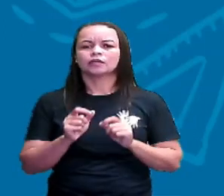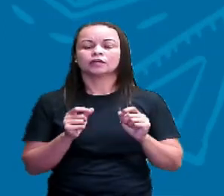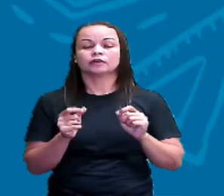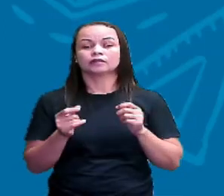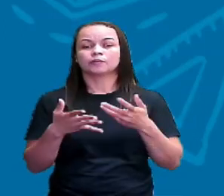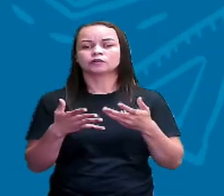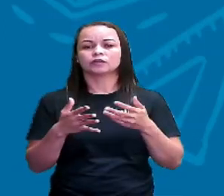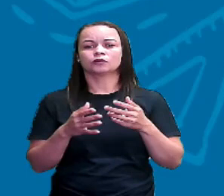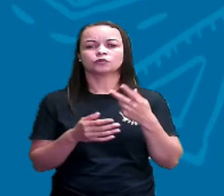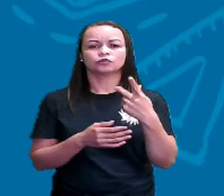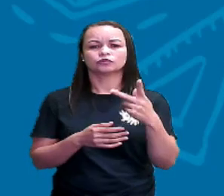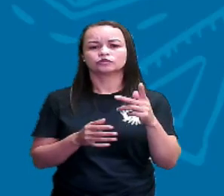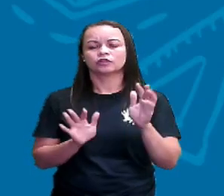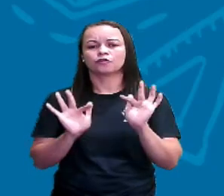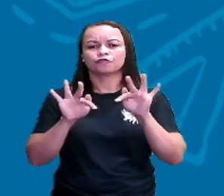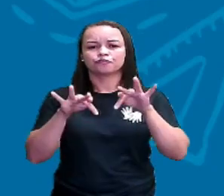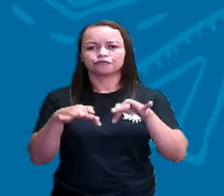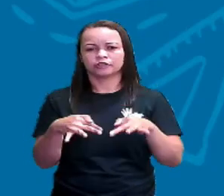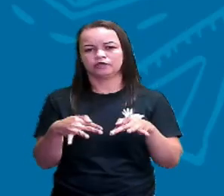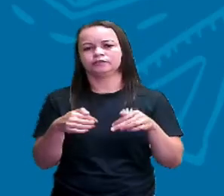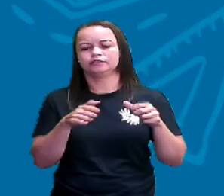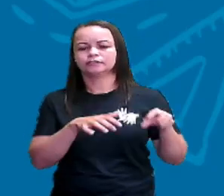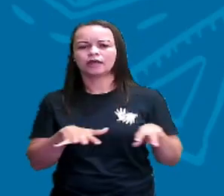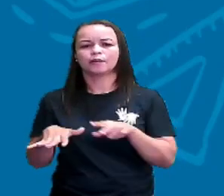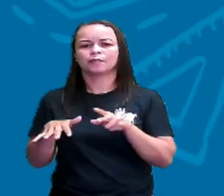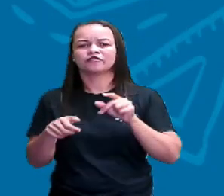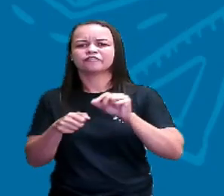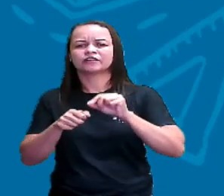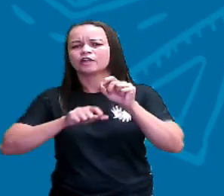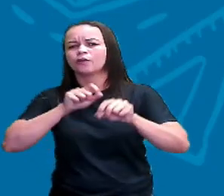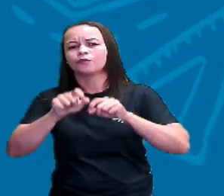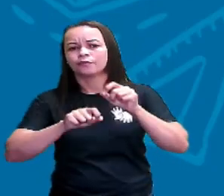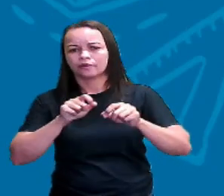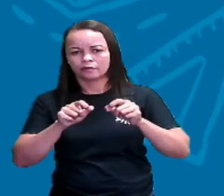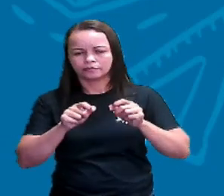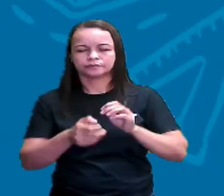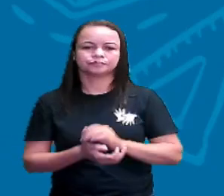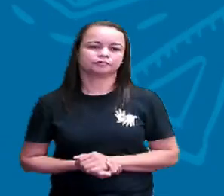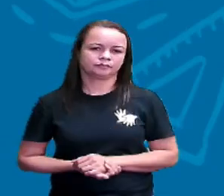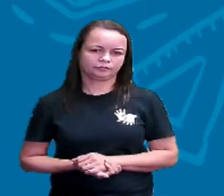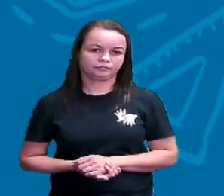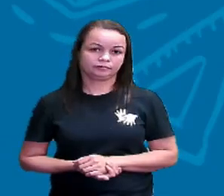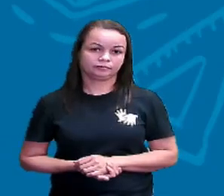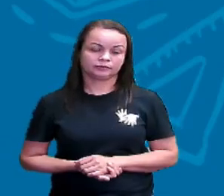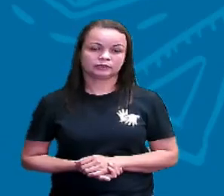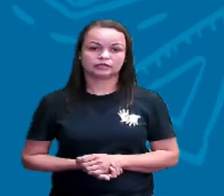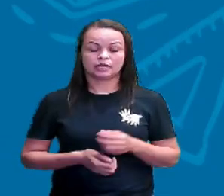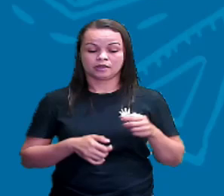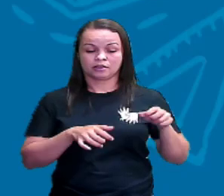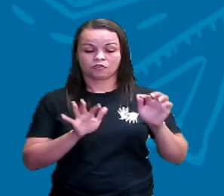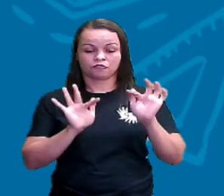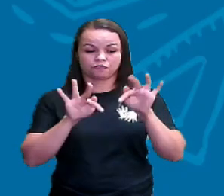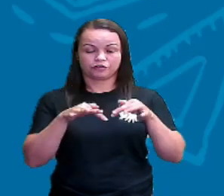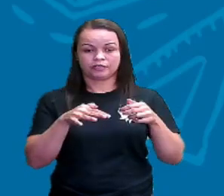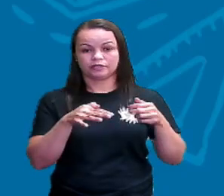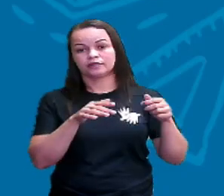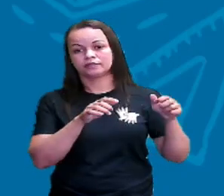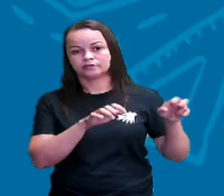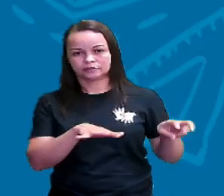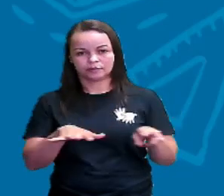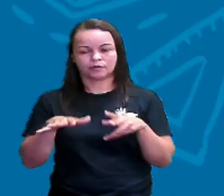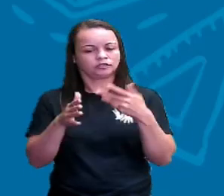este fim de semana? O que você vai fazer nesse final de semana? Este fim de semana vou a estudar